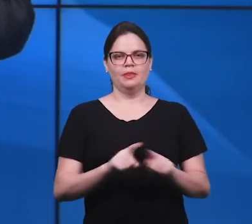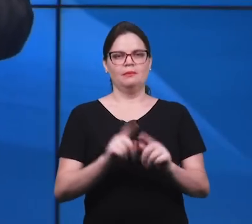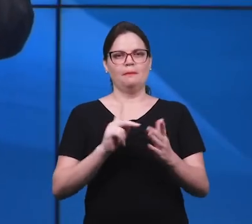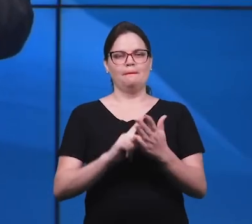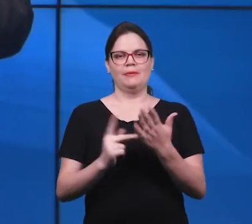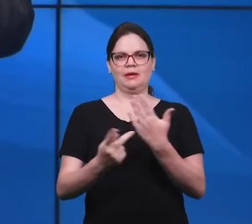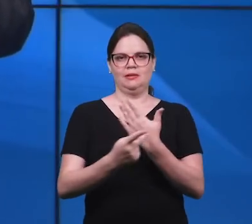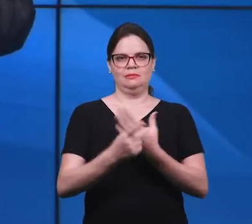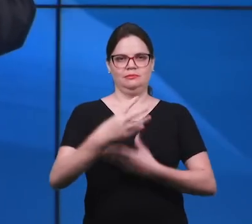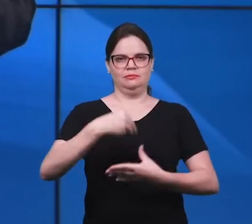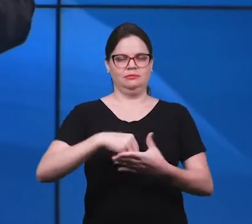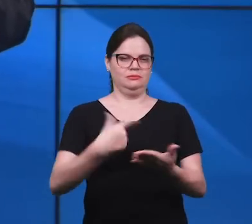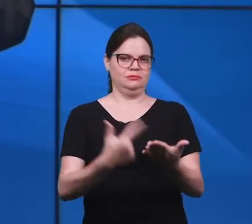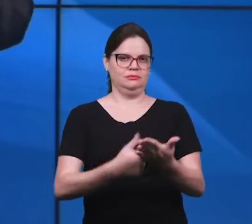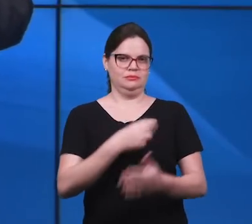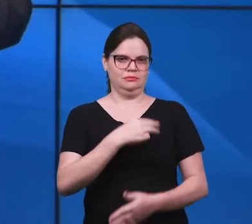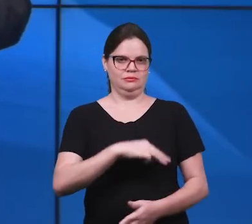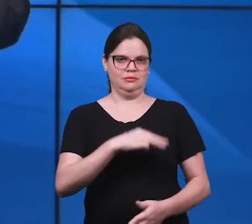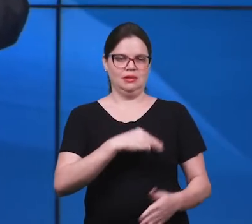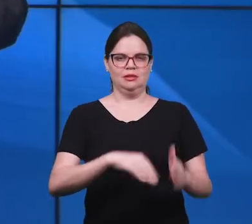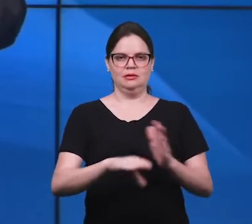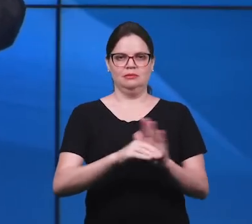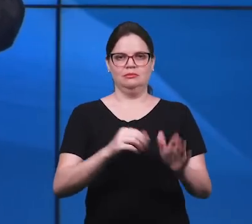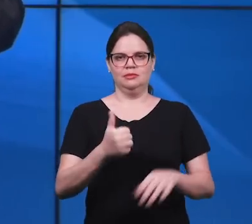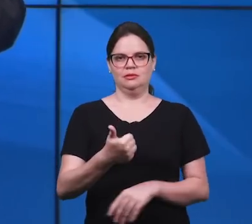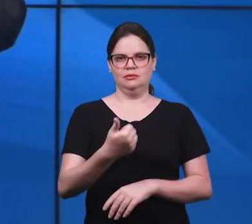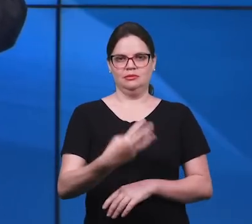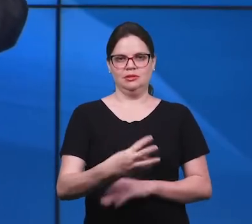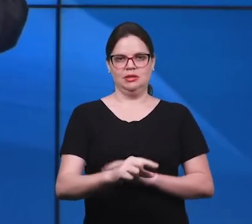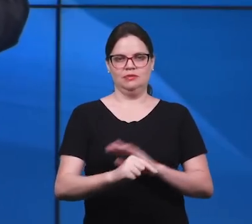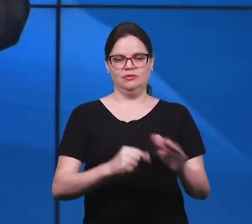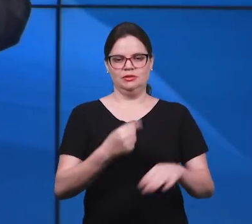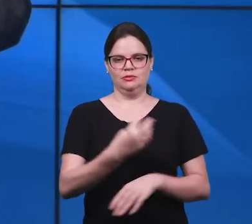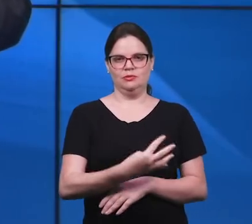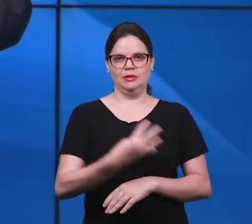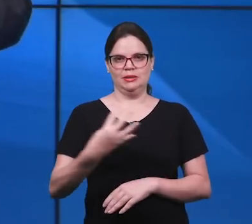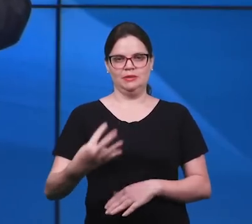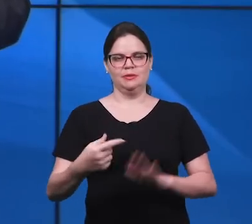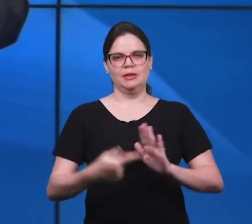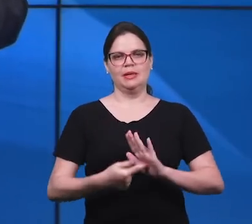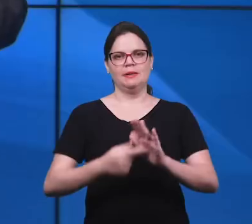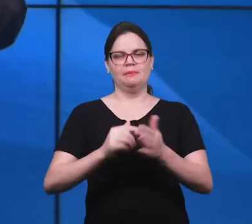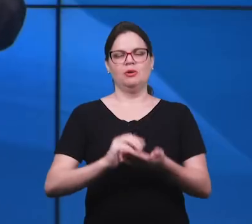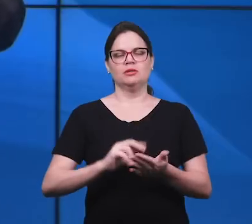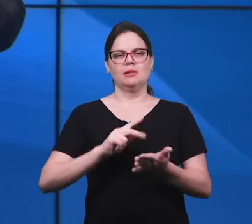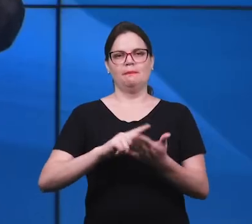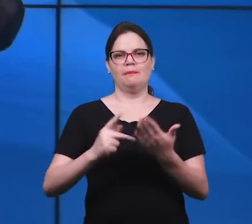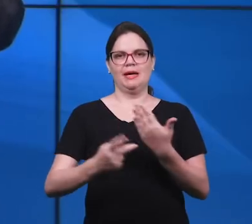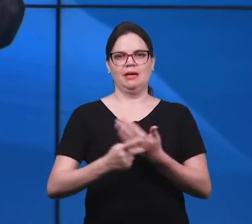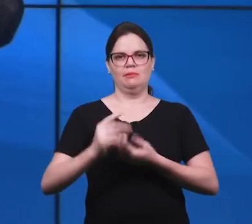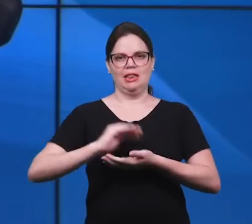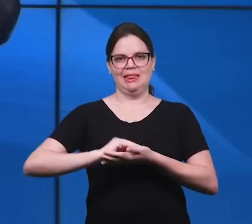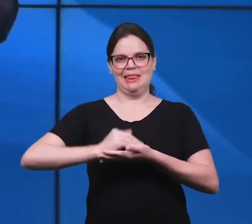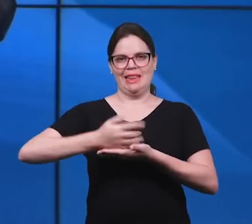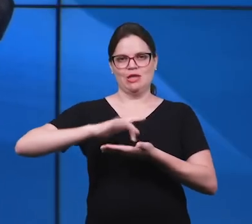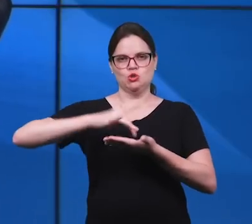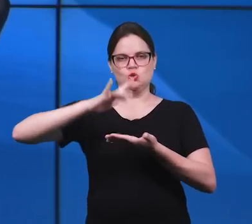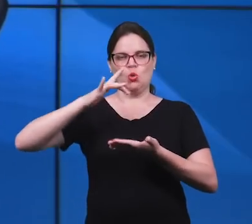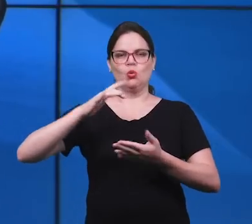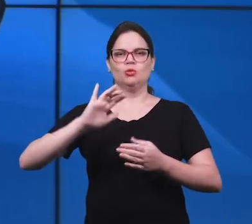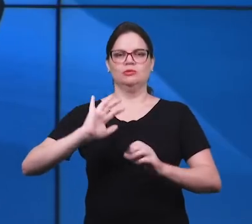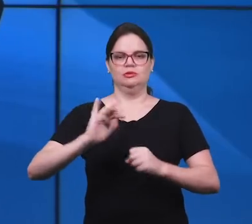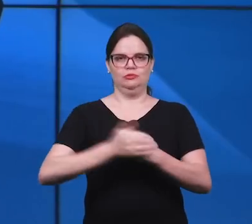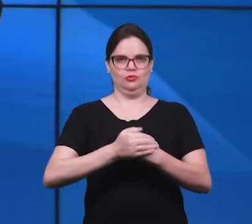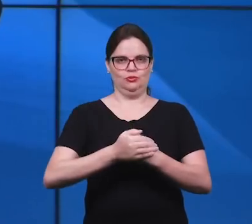lá em Mateus, capítulo 13, verso 44, que é a parábola do tesouro escondido. Muito bem, vamos